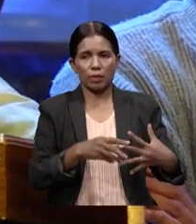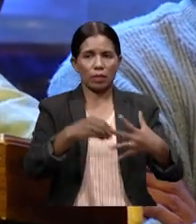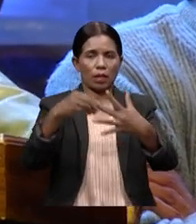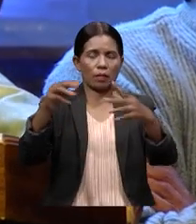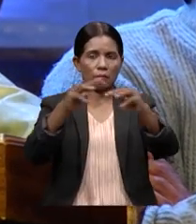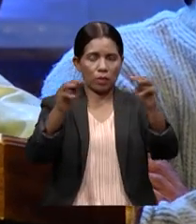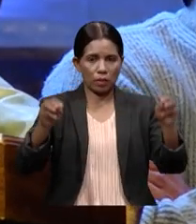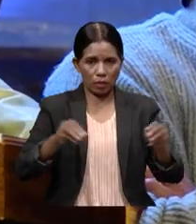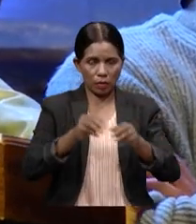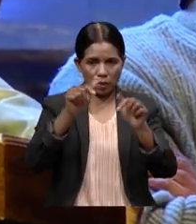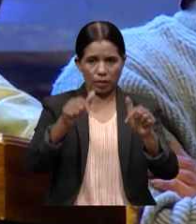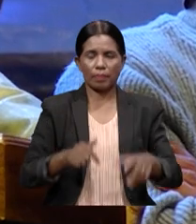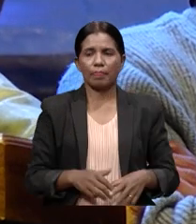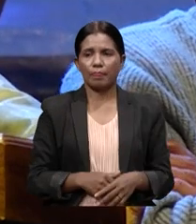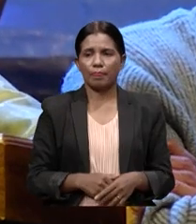de né